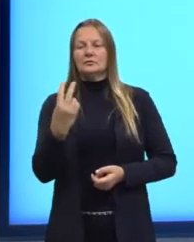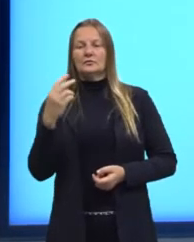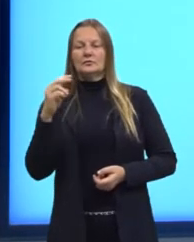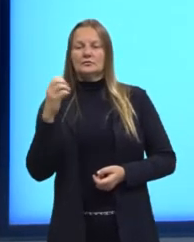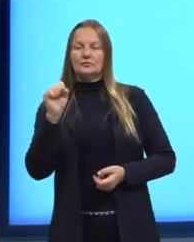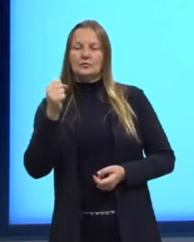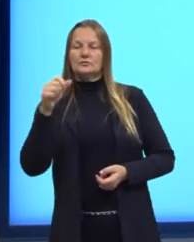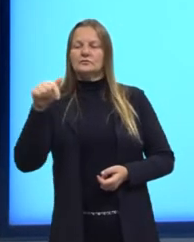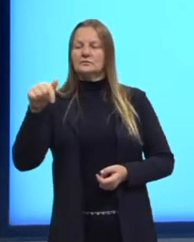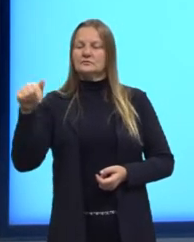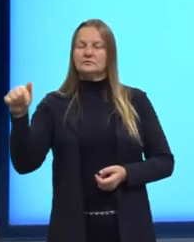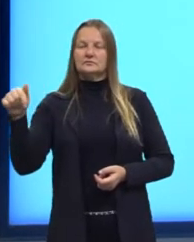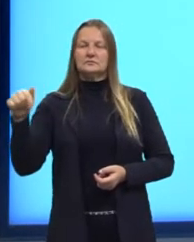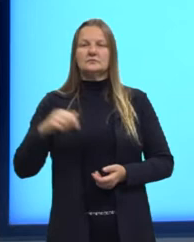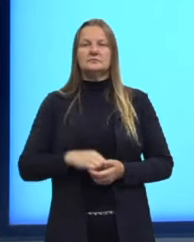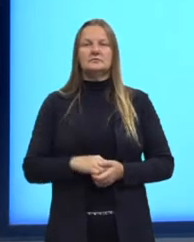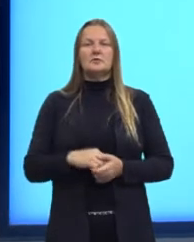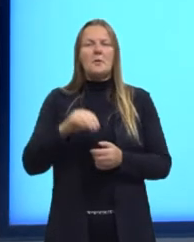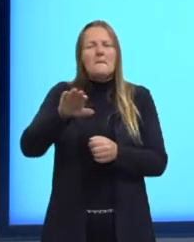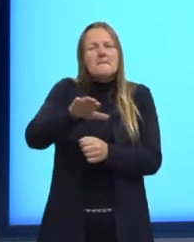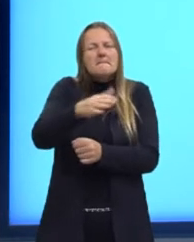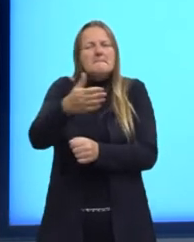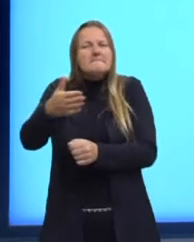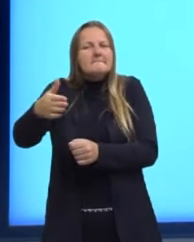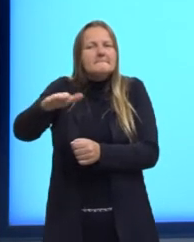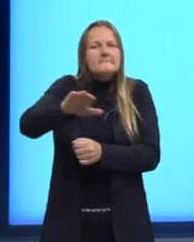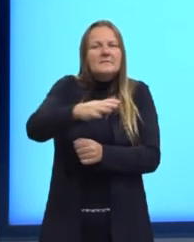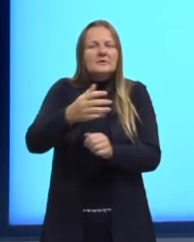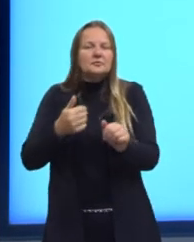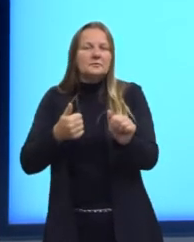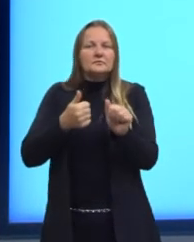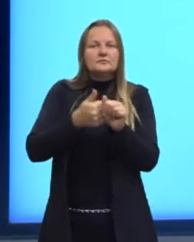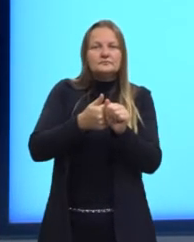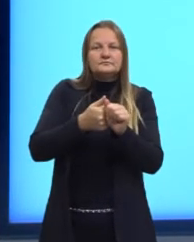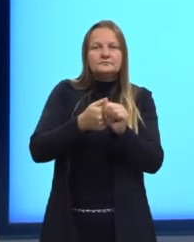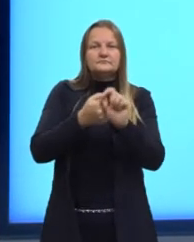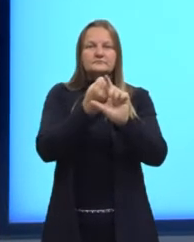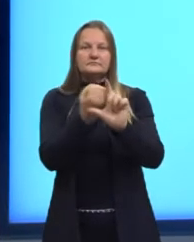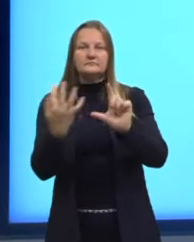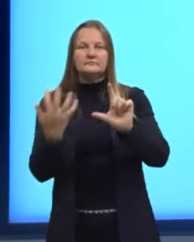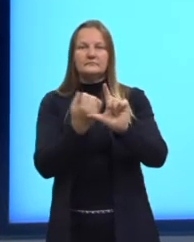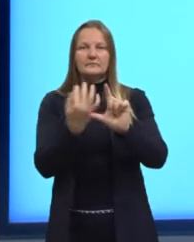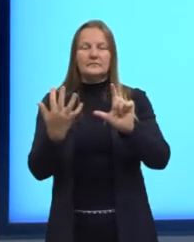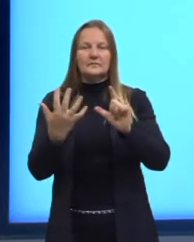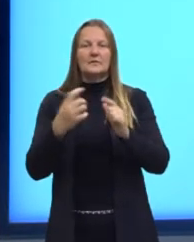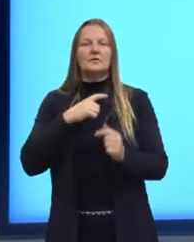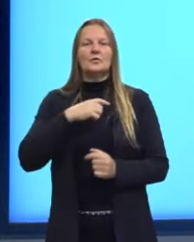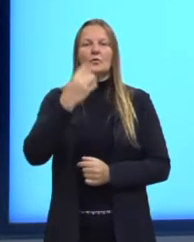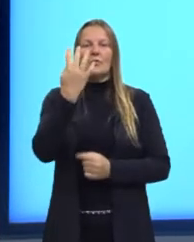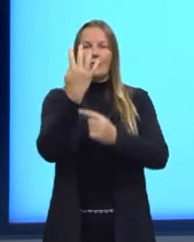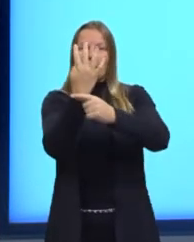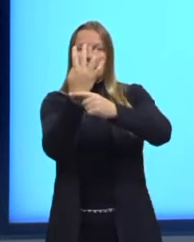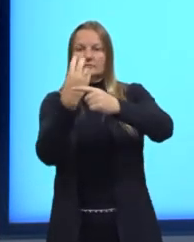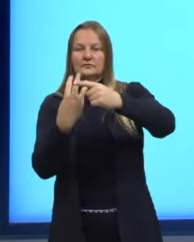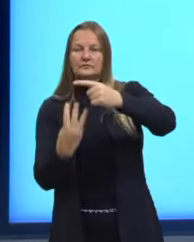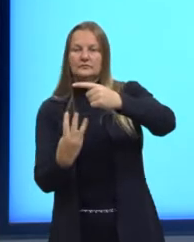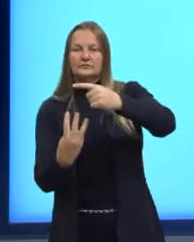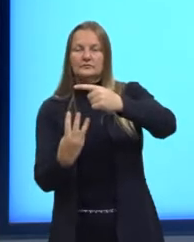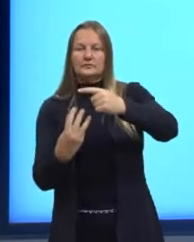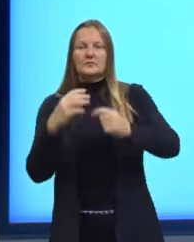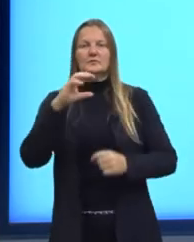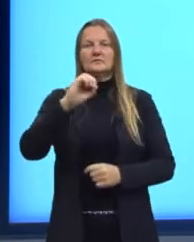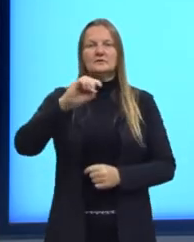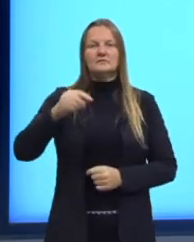0,2877 como aproximação para o logaritmo natural de quatro terços e